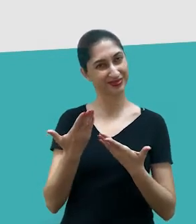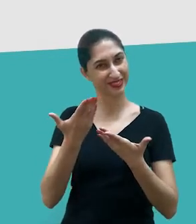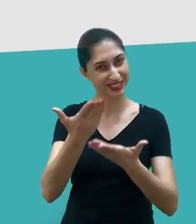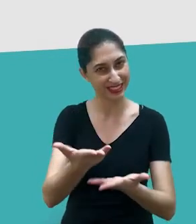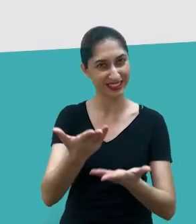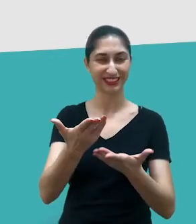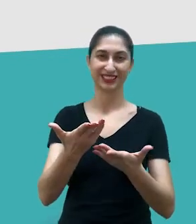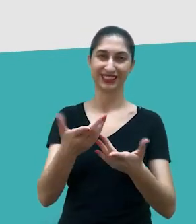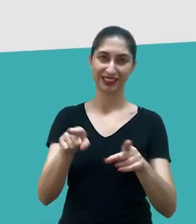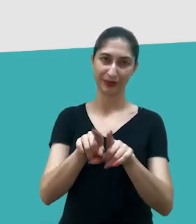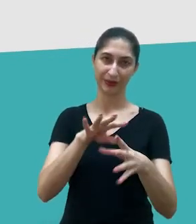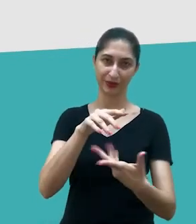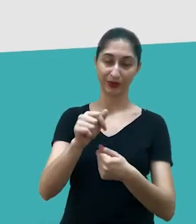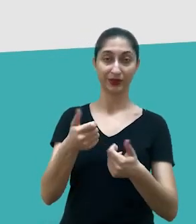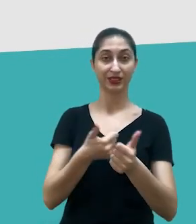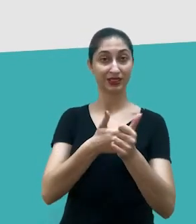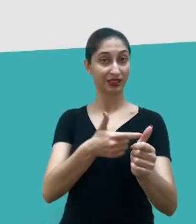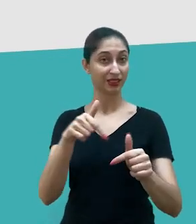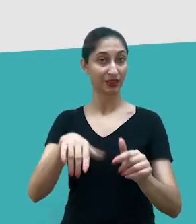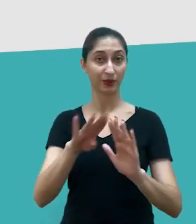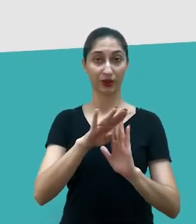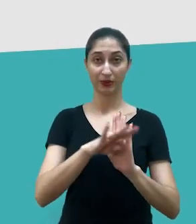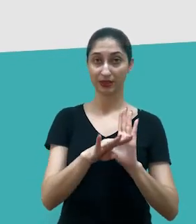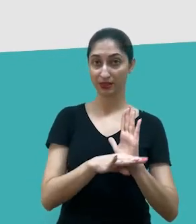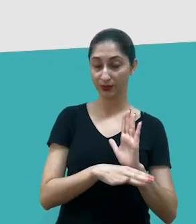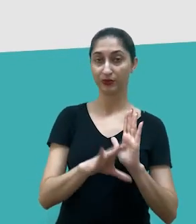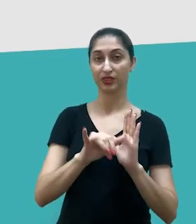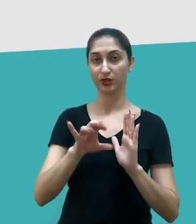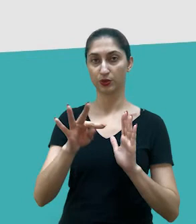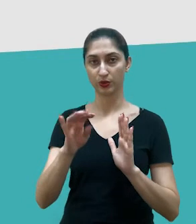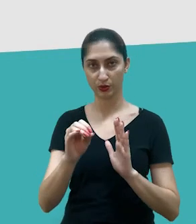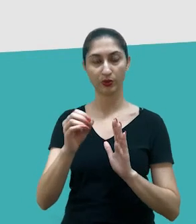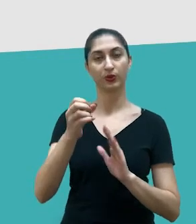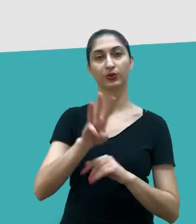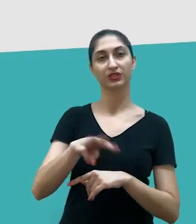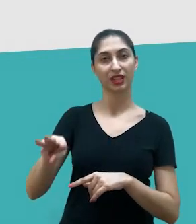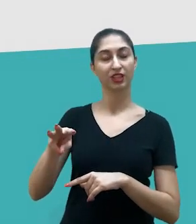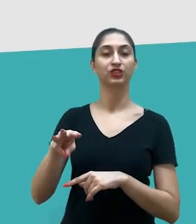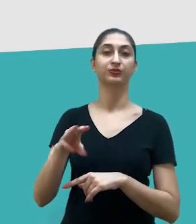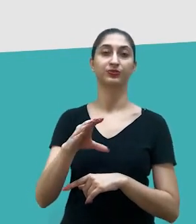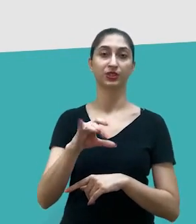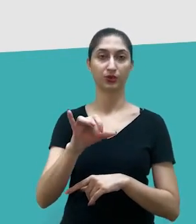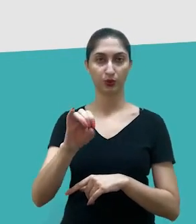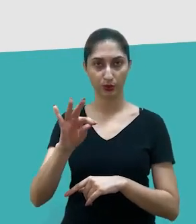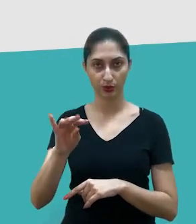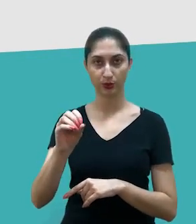você e para o planeta. Sigam acompanhando a programação do Circuito pelo site